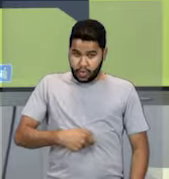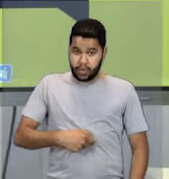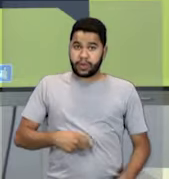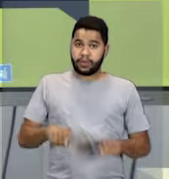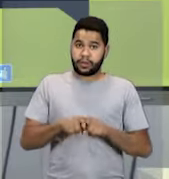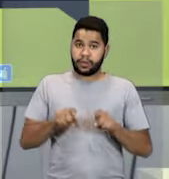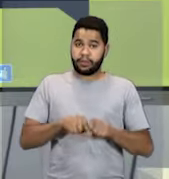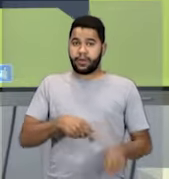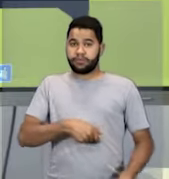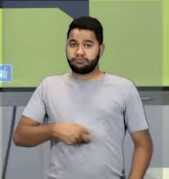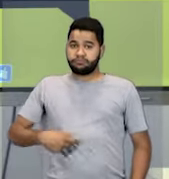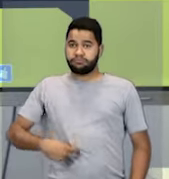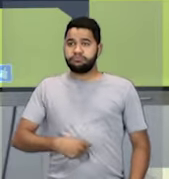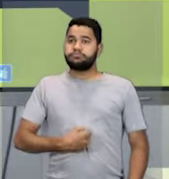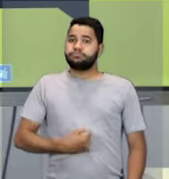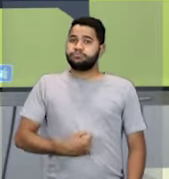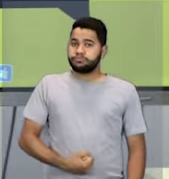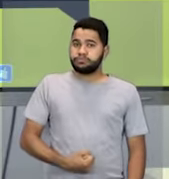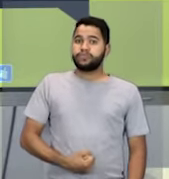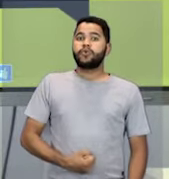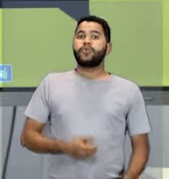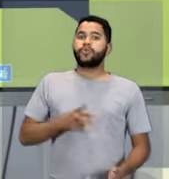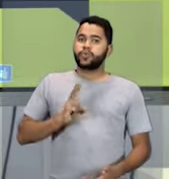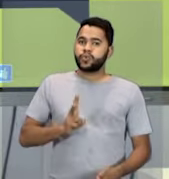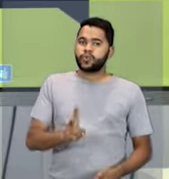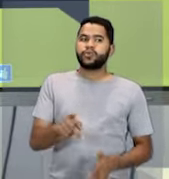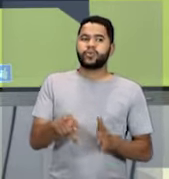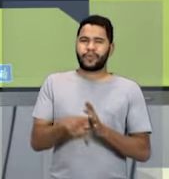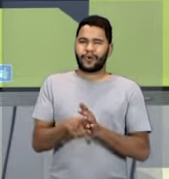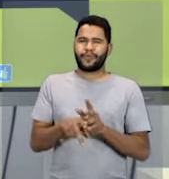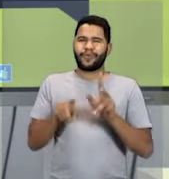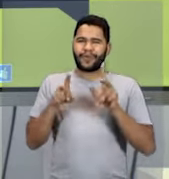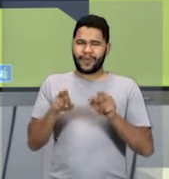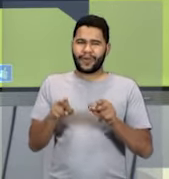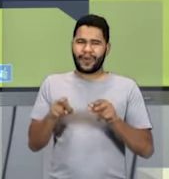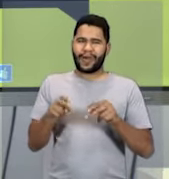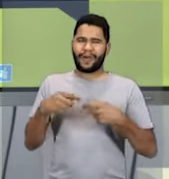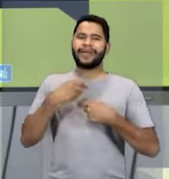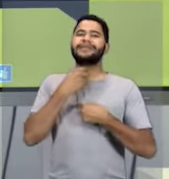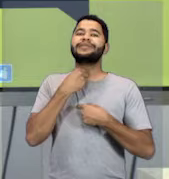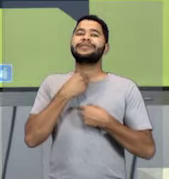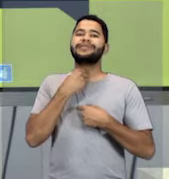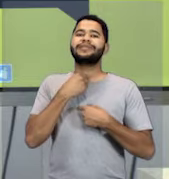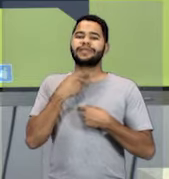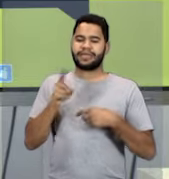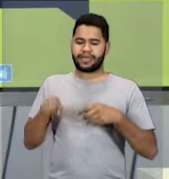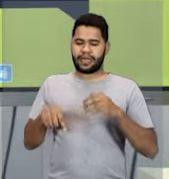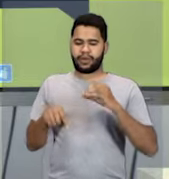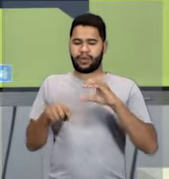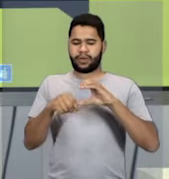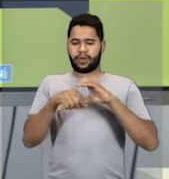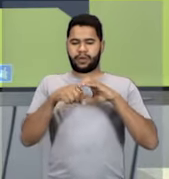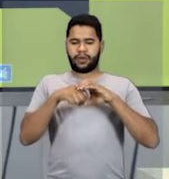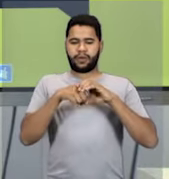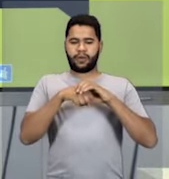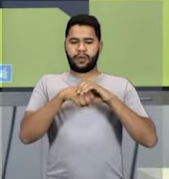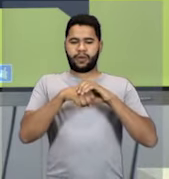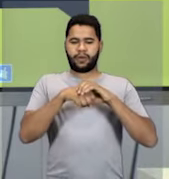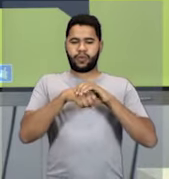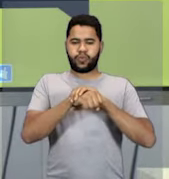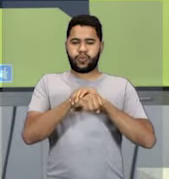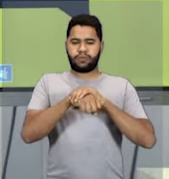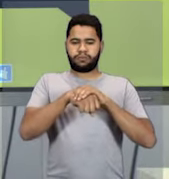grosso, continuam aquele movimento que eu mostrei para vocês que começa lá no esôfago, o